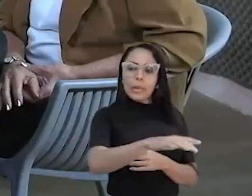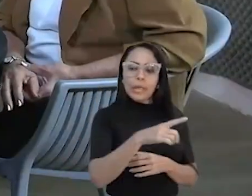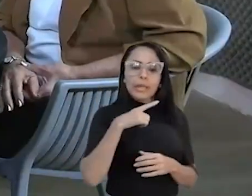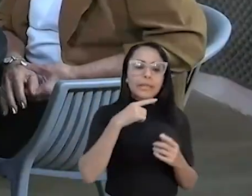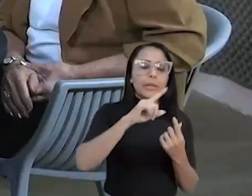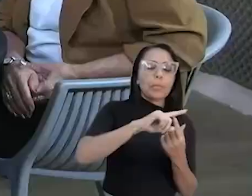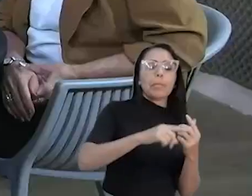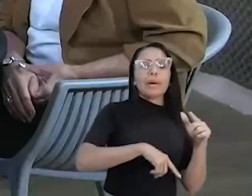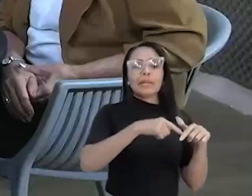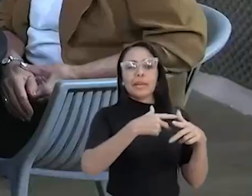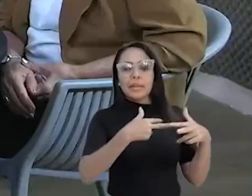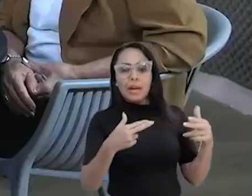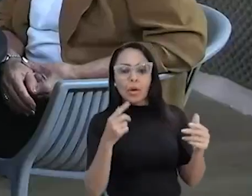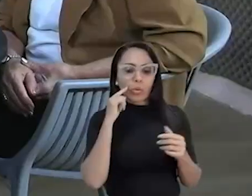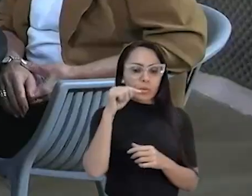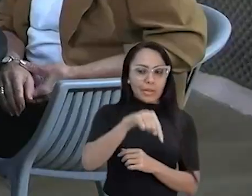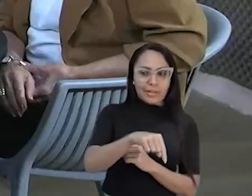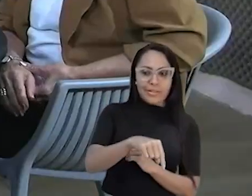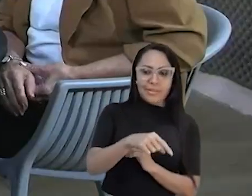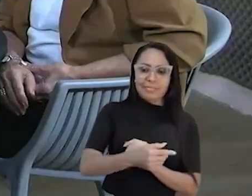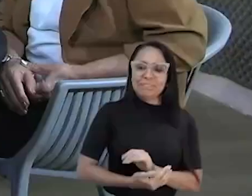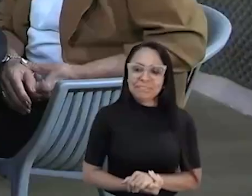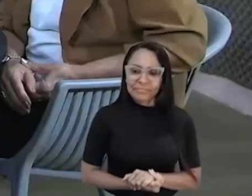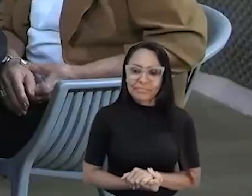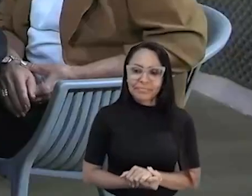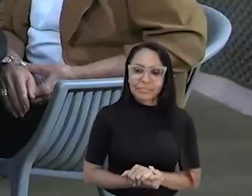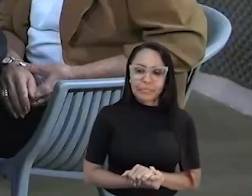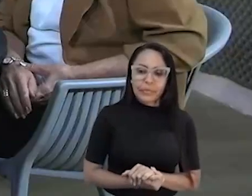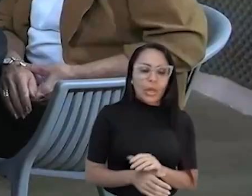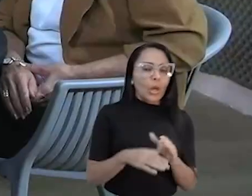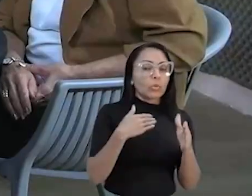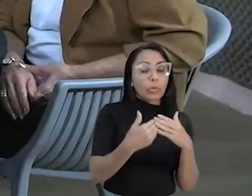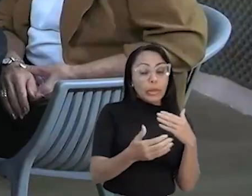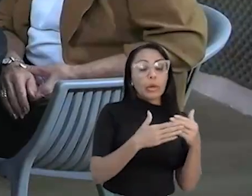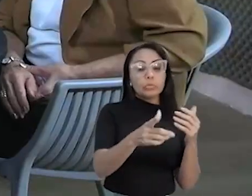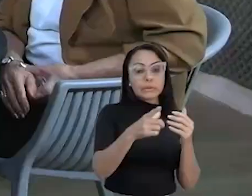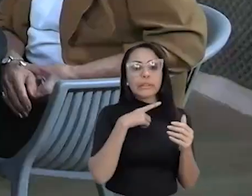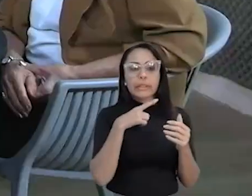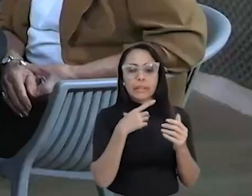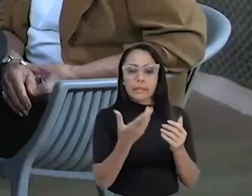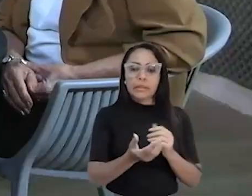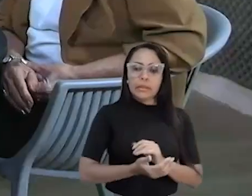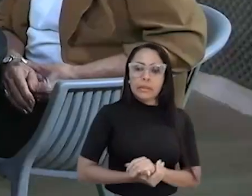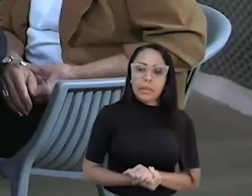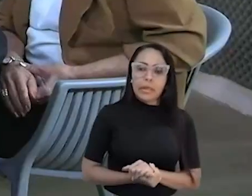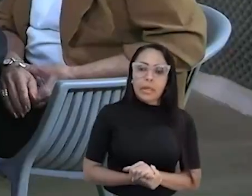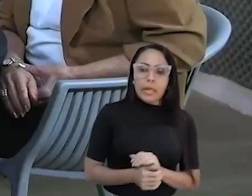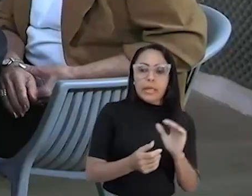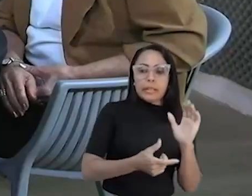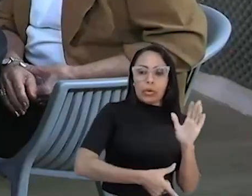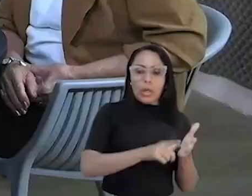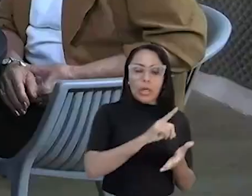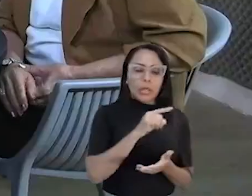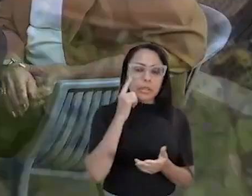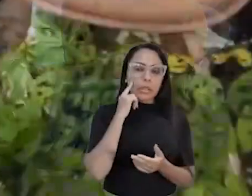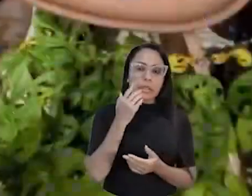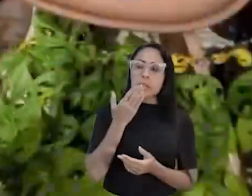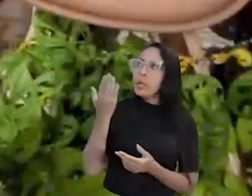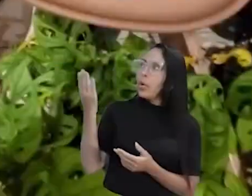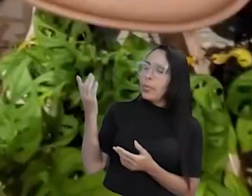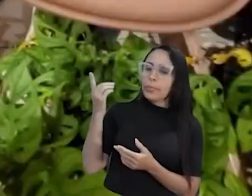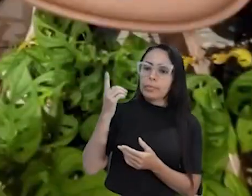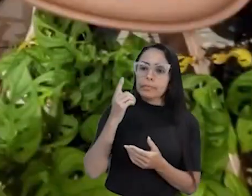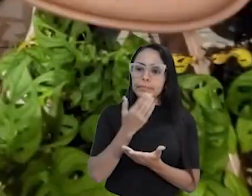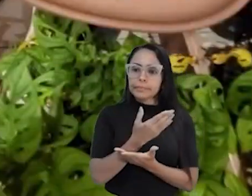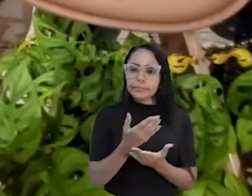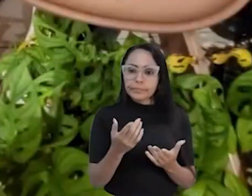de material daqui, né? Qualquer um tinha. Então, vocês viram aqui antes esses cajus aqui. Eu conheço o